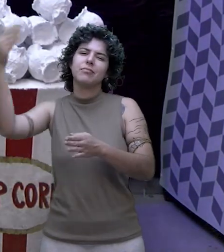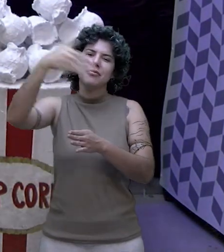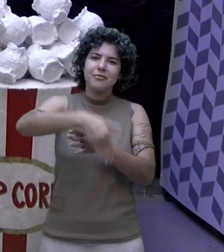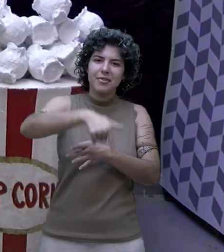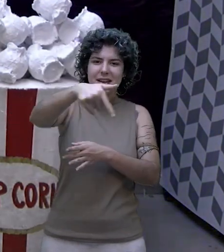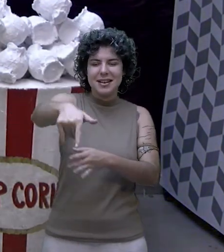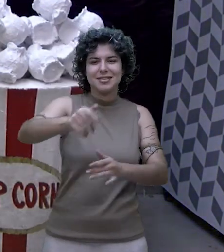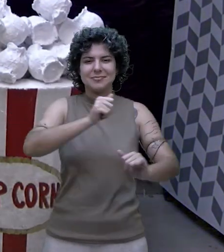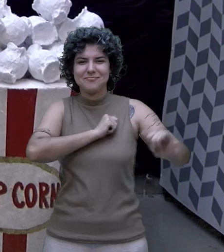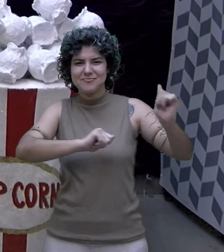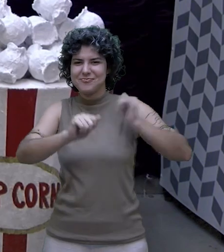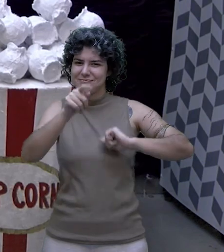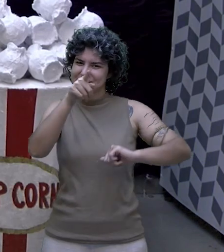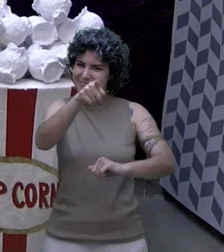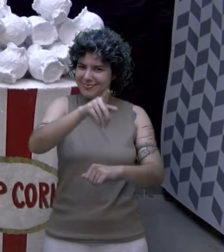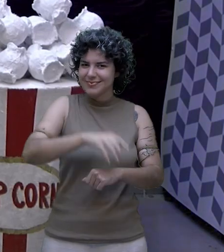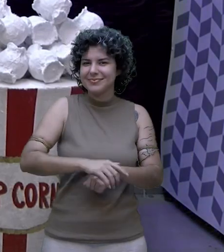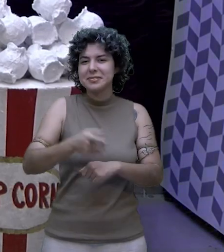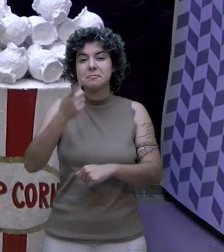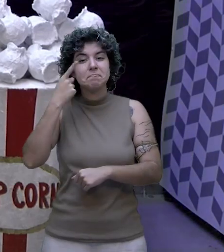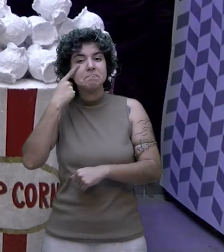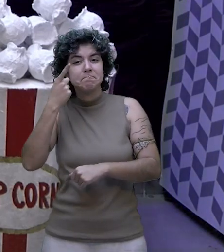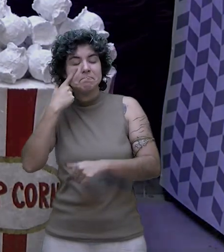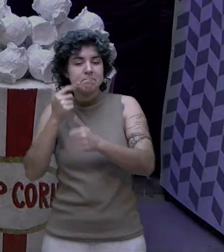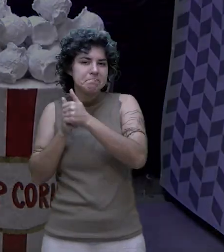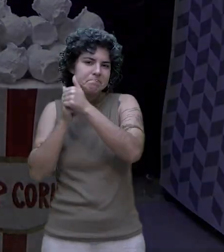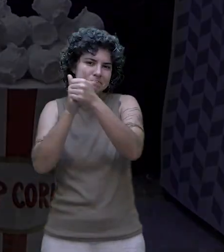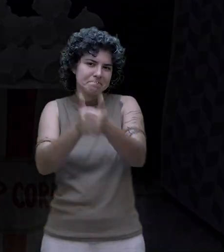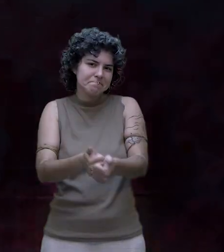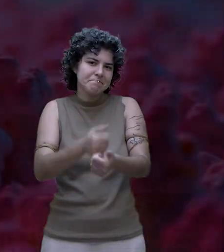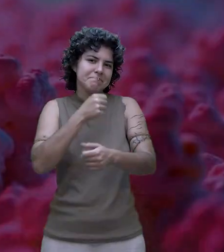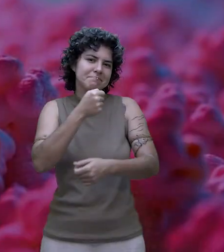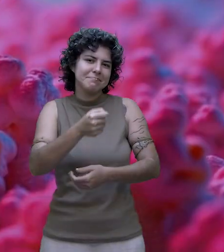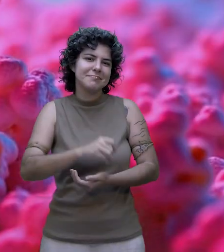hein? Olha a entrevista exclusiva que a gente preparou para você.